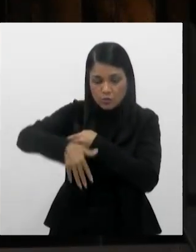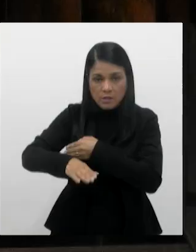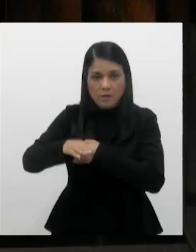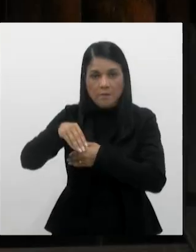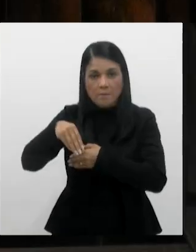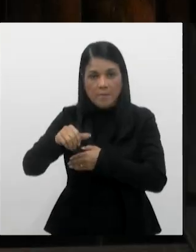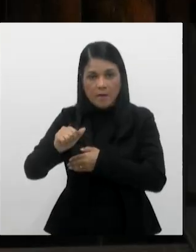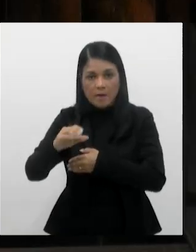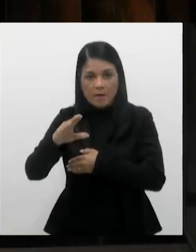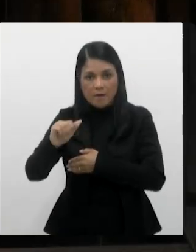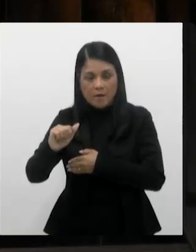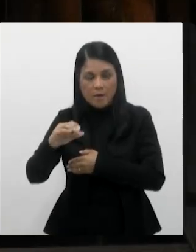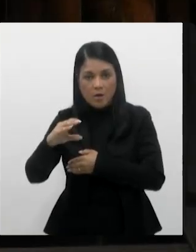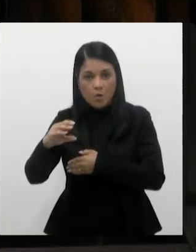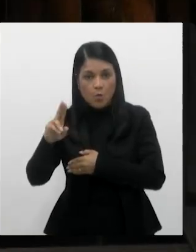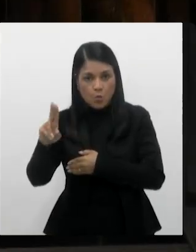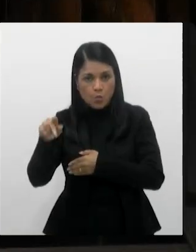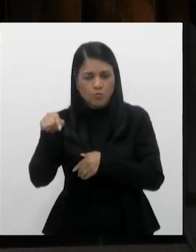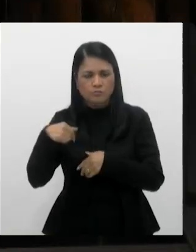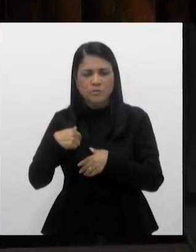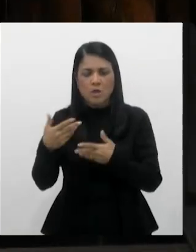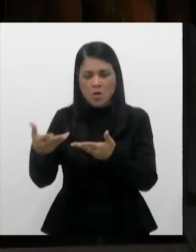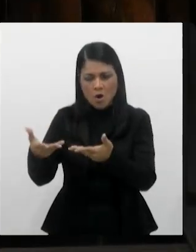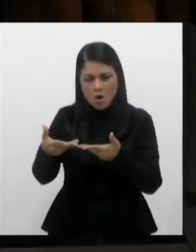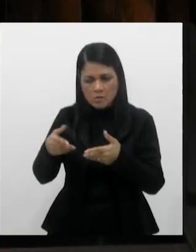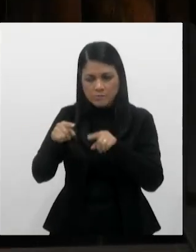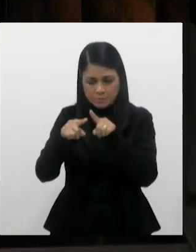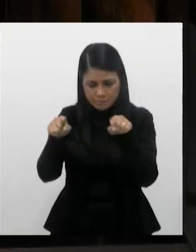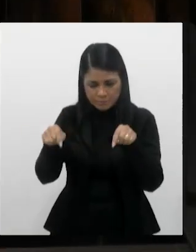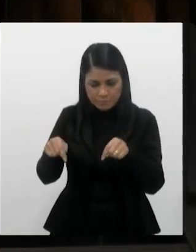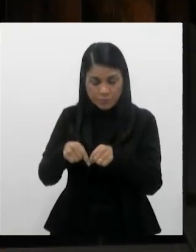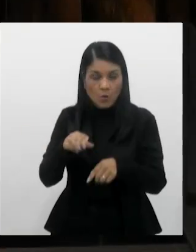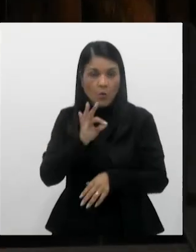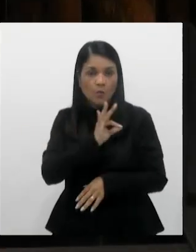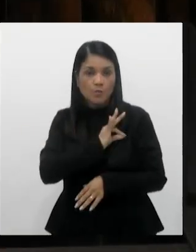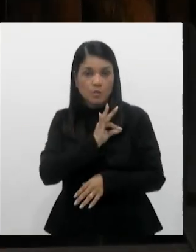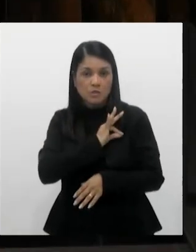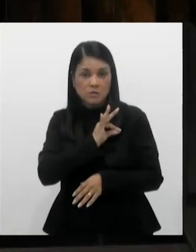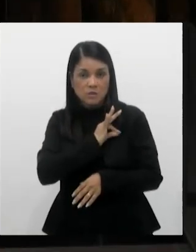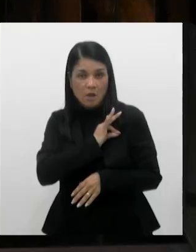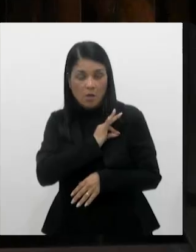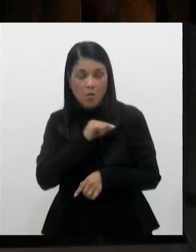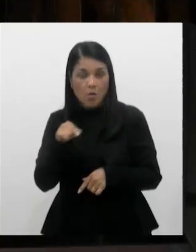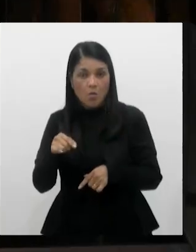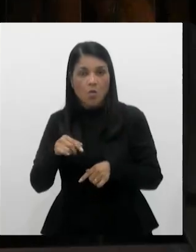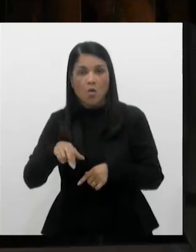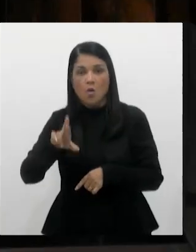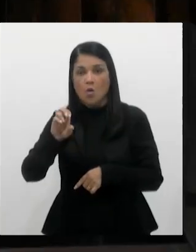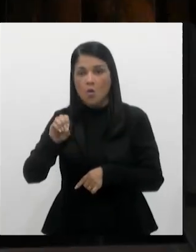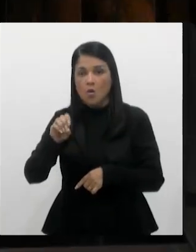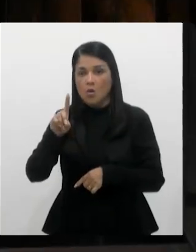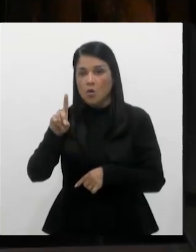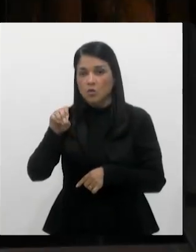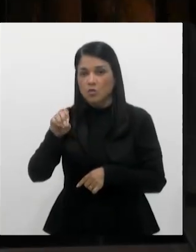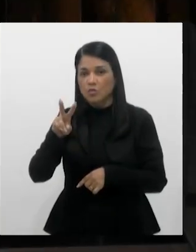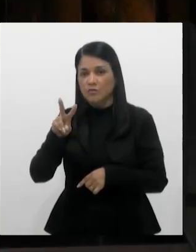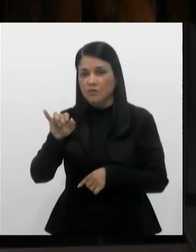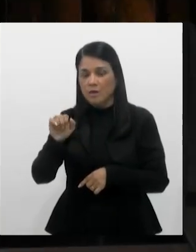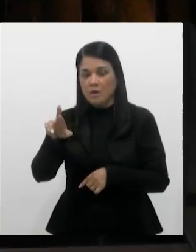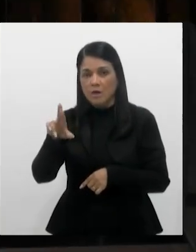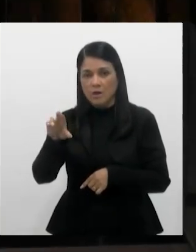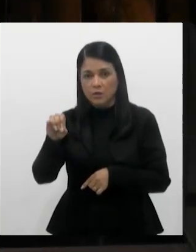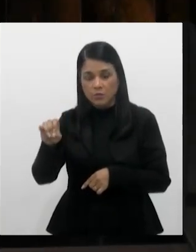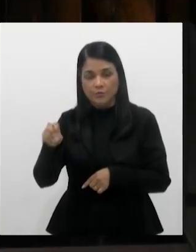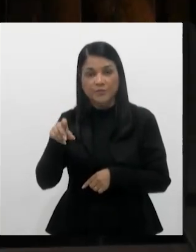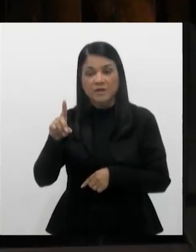tive a oportunidade de receber aqui no meu gabinete o policial rodoviário Guilherme Vilar, que está até aqui na casa,